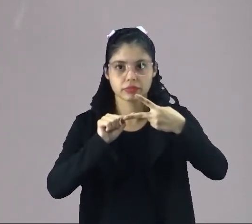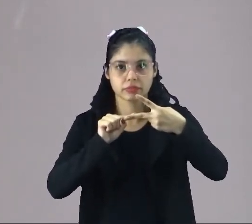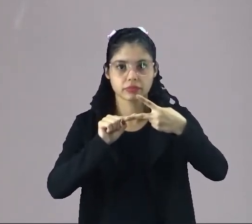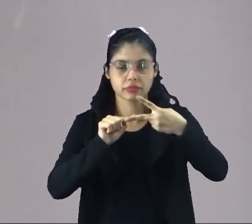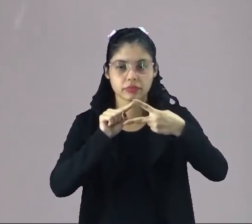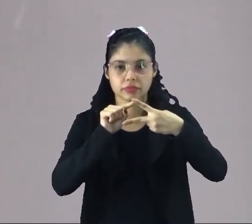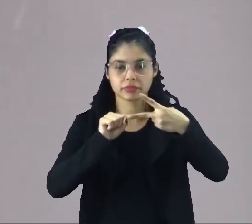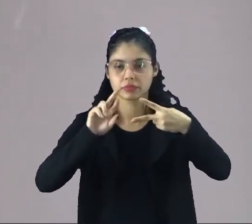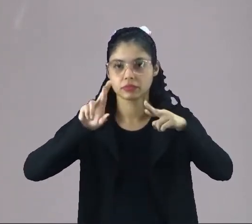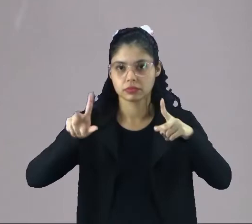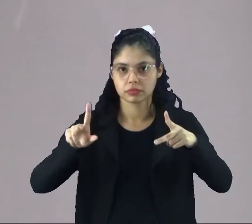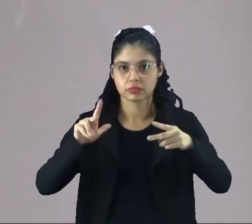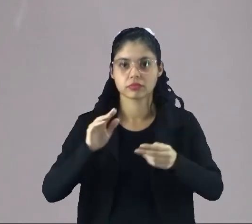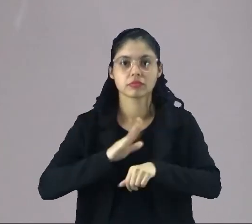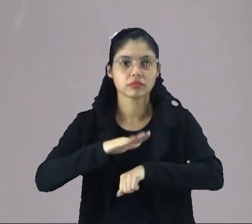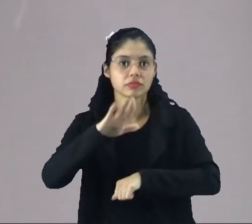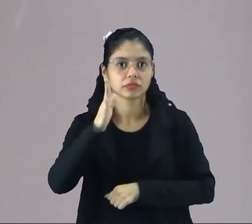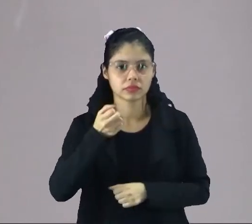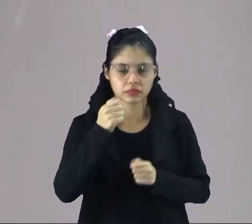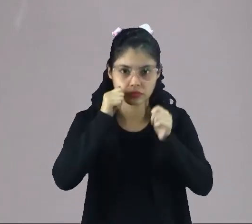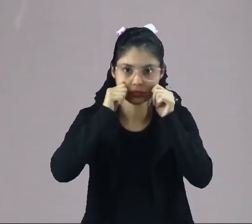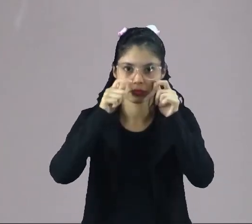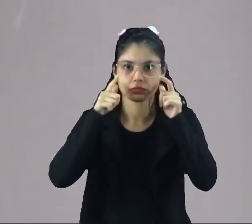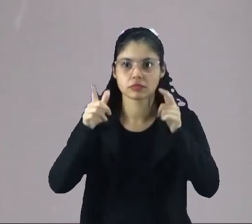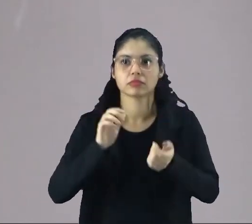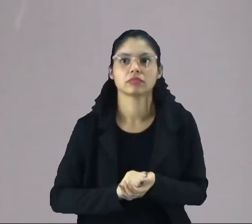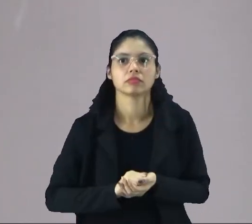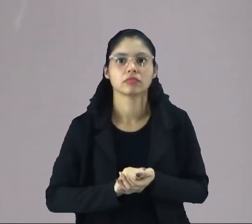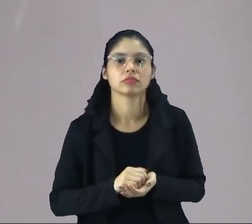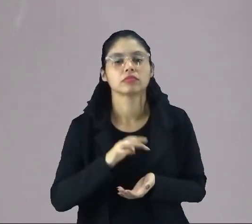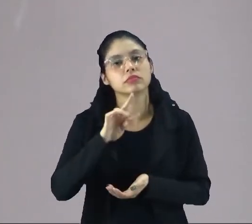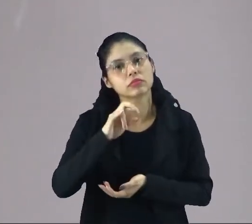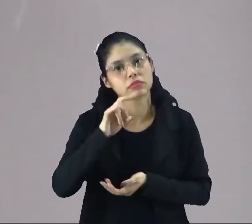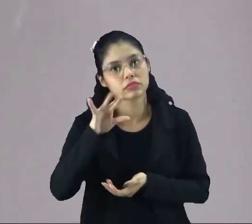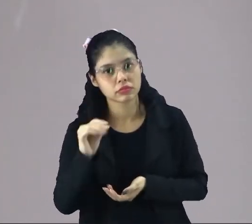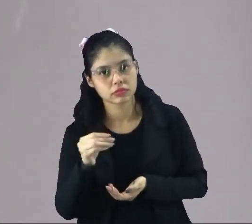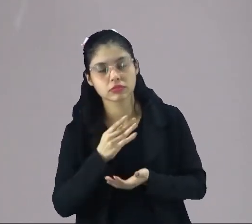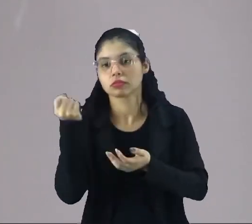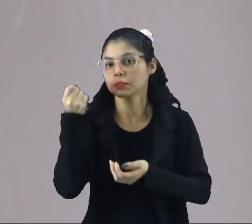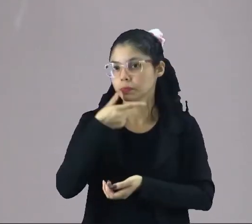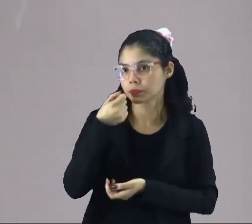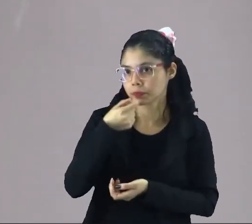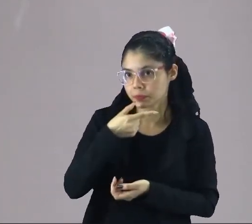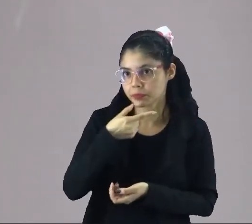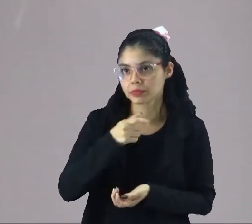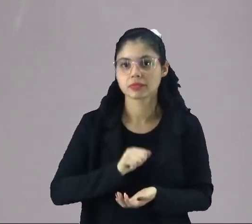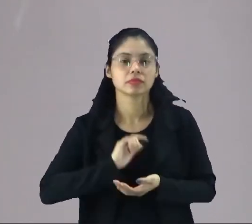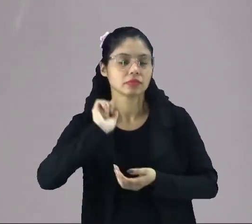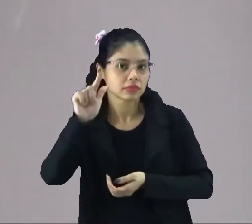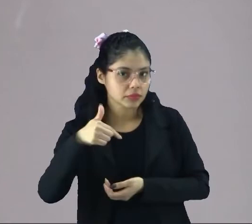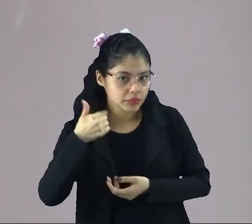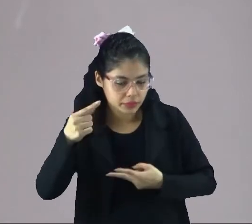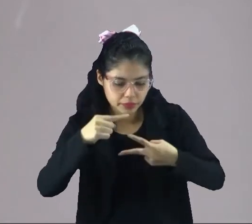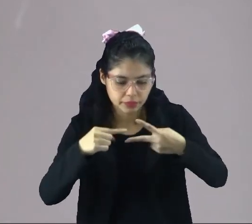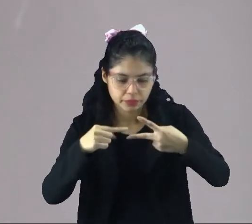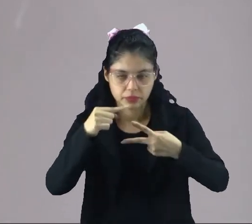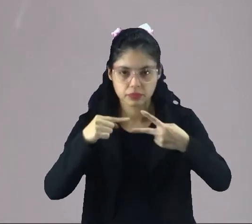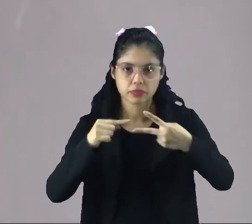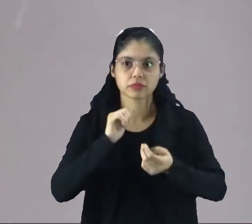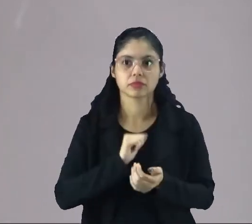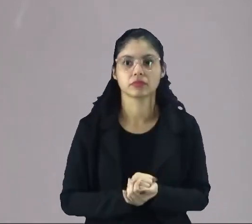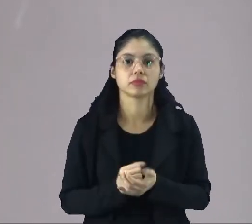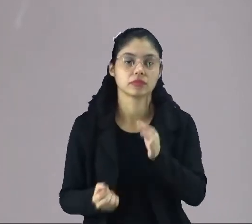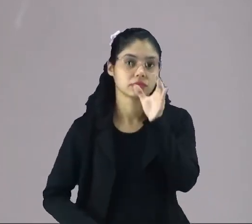duas formas teatrais mais evidentes, que é a tragédia e a comédia, né? Desses dois tipos